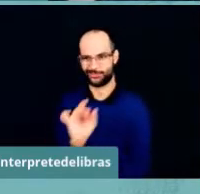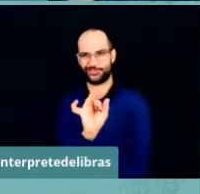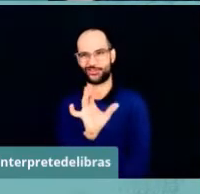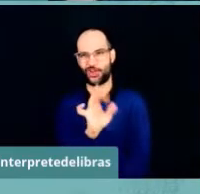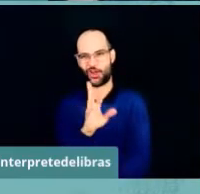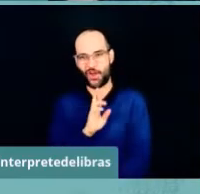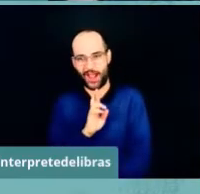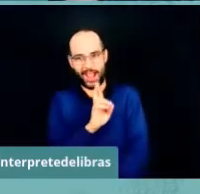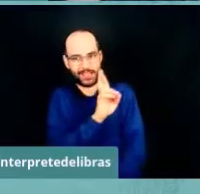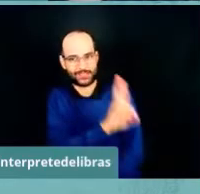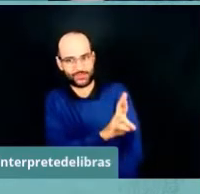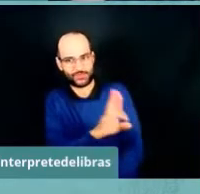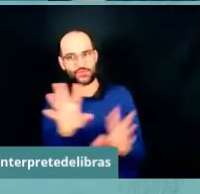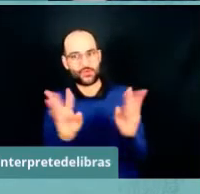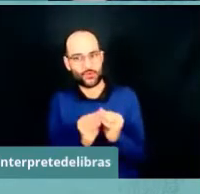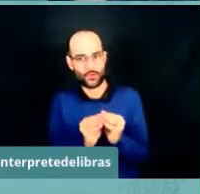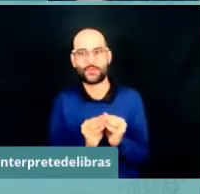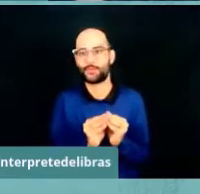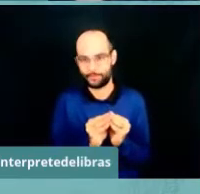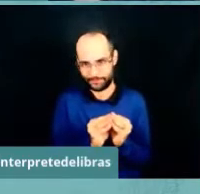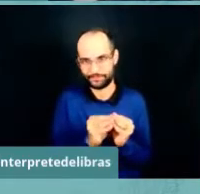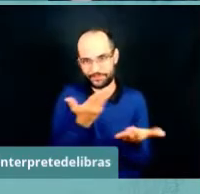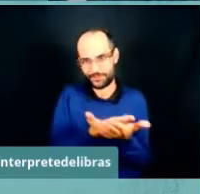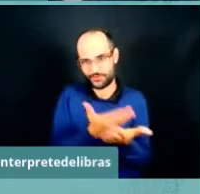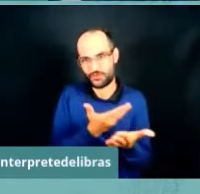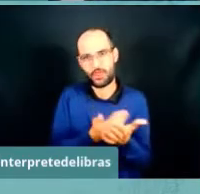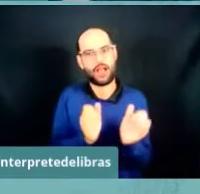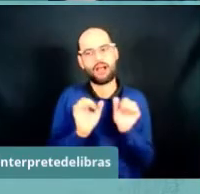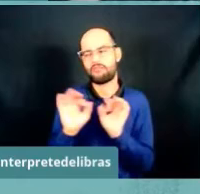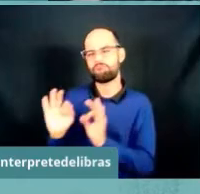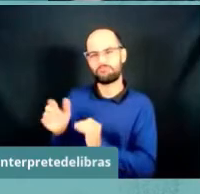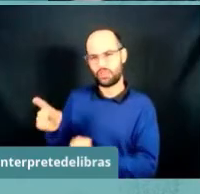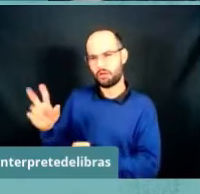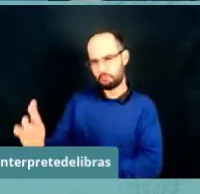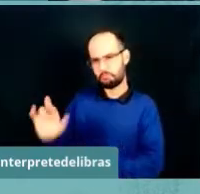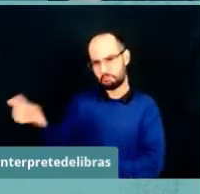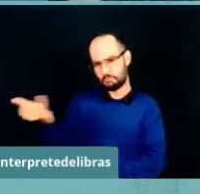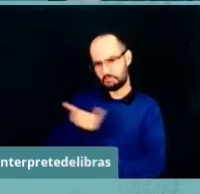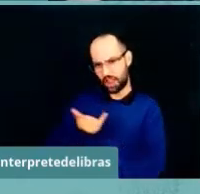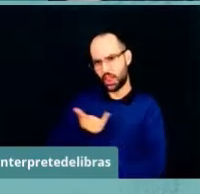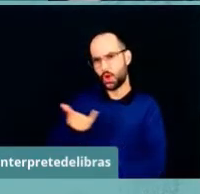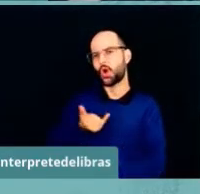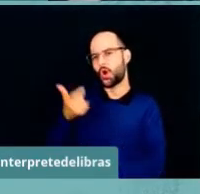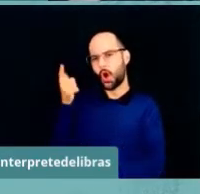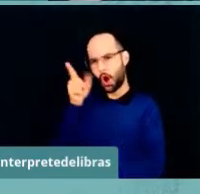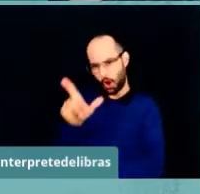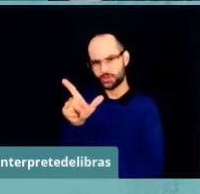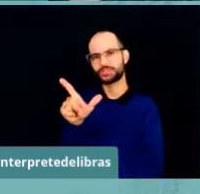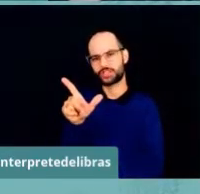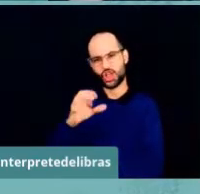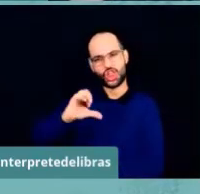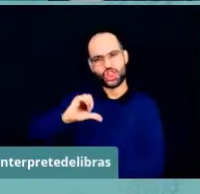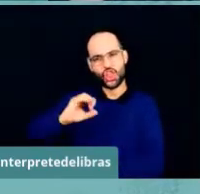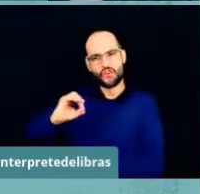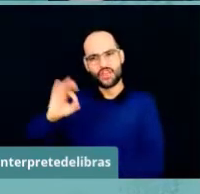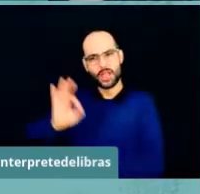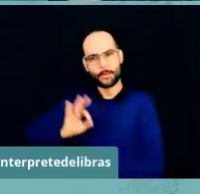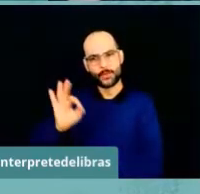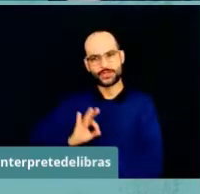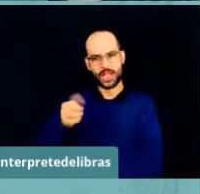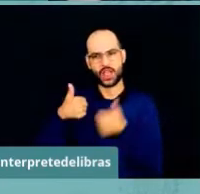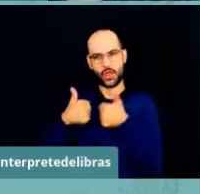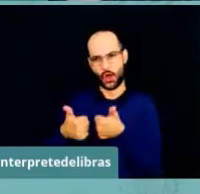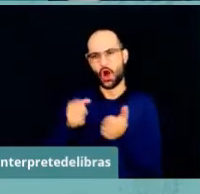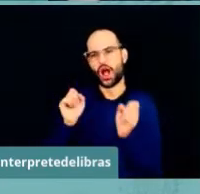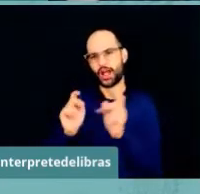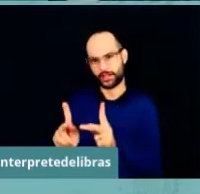lá o resumo do estudo, beleza, você está falando que tem efetividade de 90%, então tá bom, tá ok. Não,